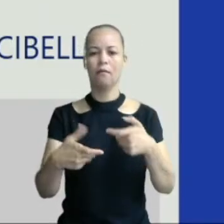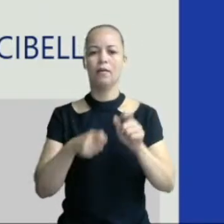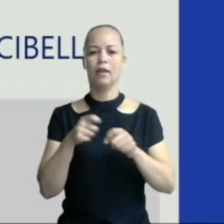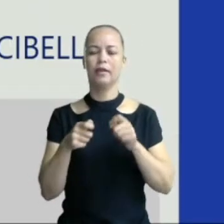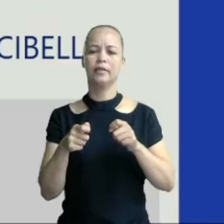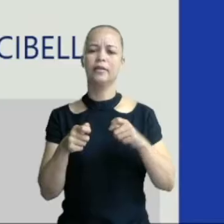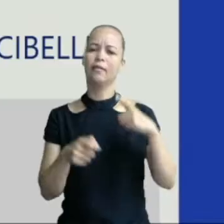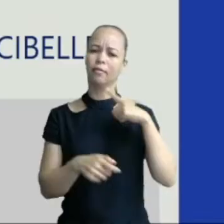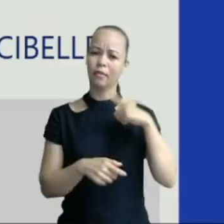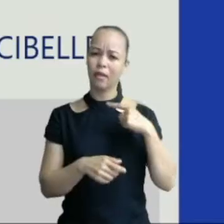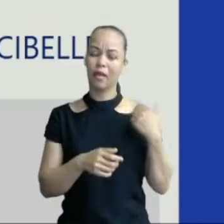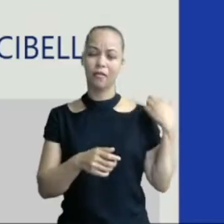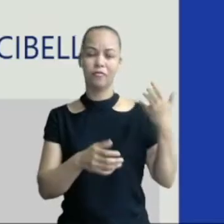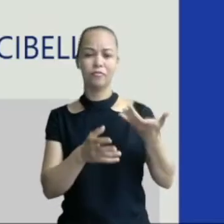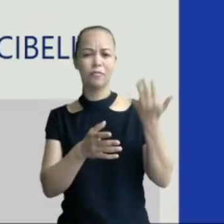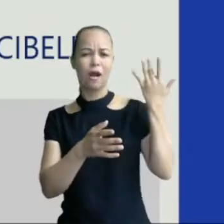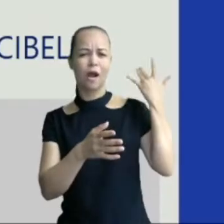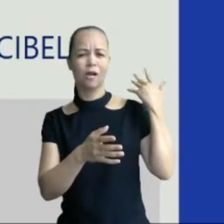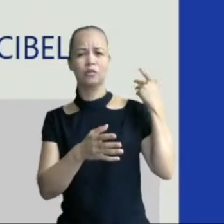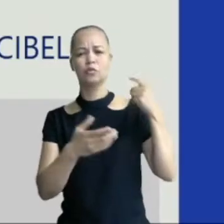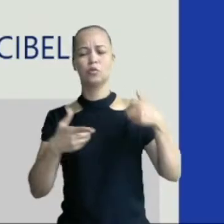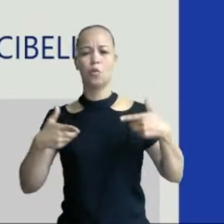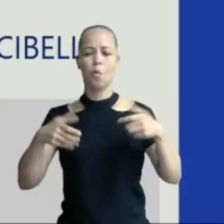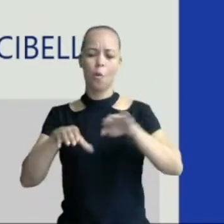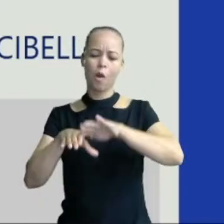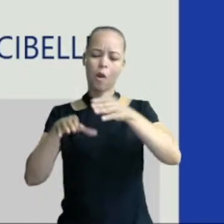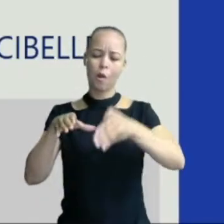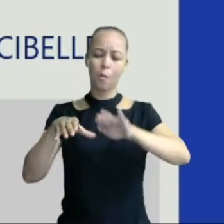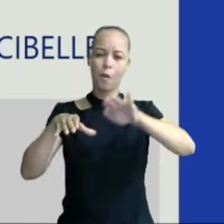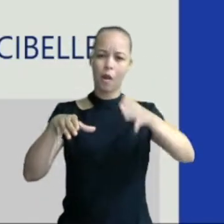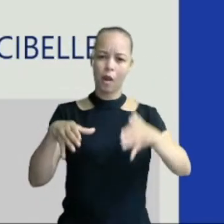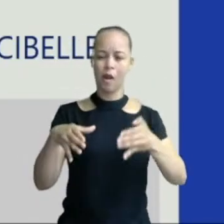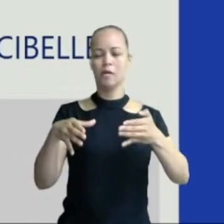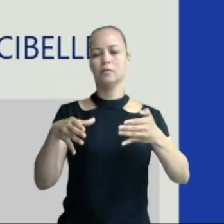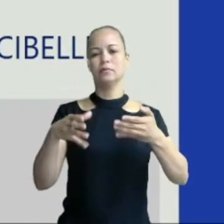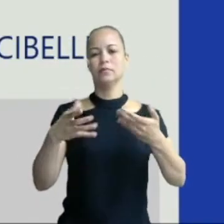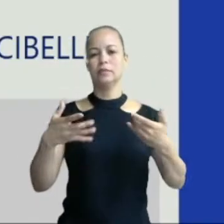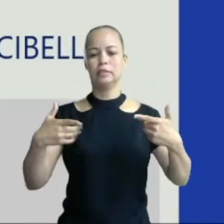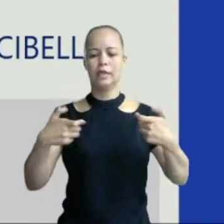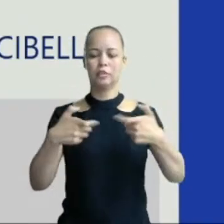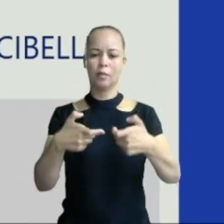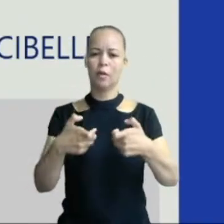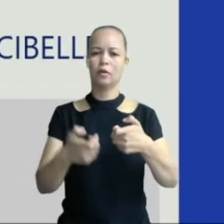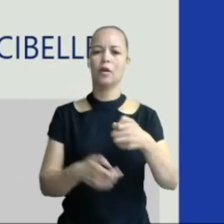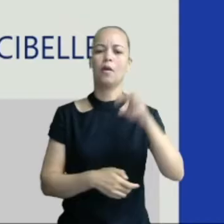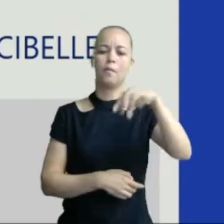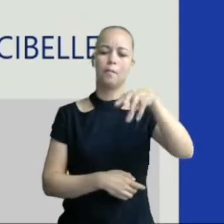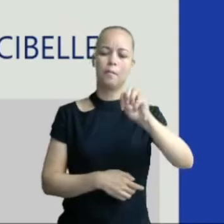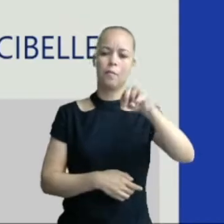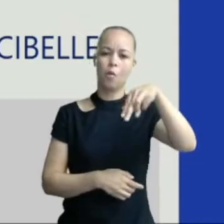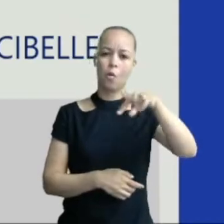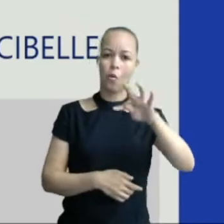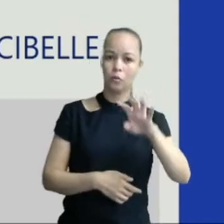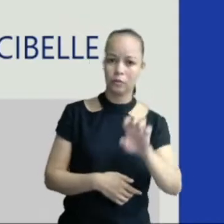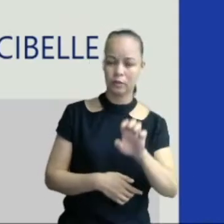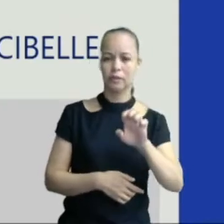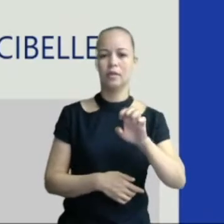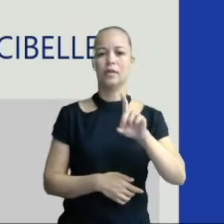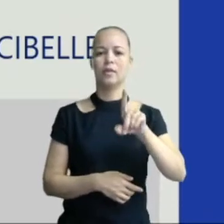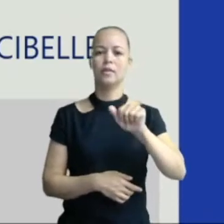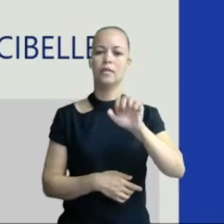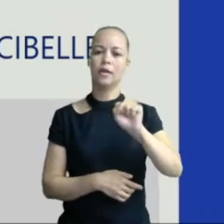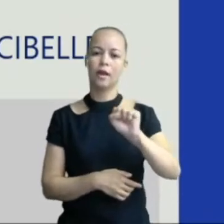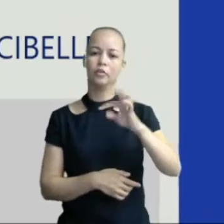das Tabocas, um local, um bairro, né, bem conhecido aqui em Vitória de Santo Antão.